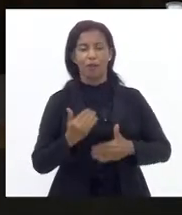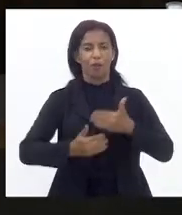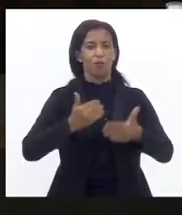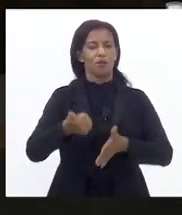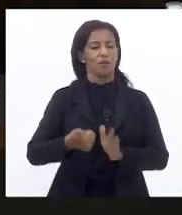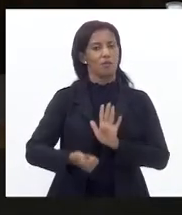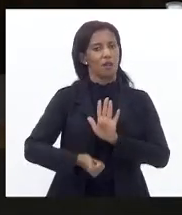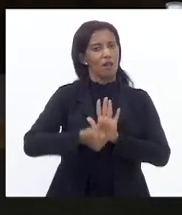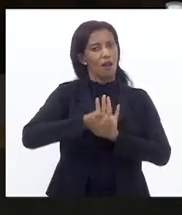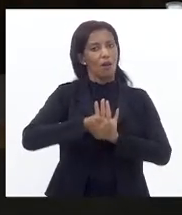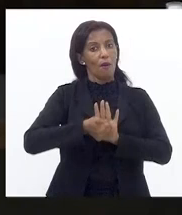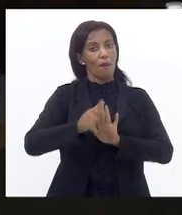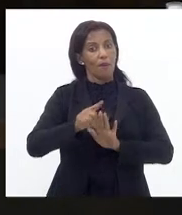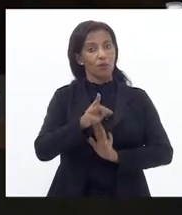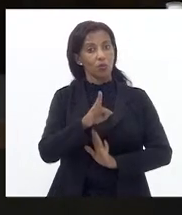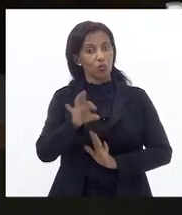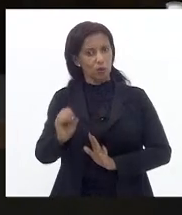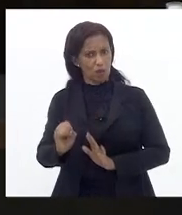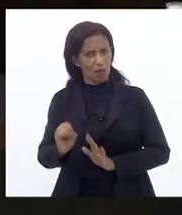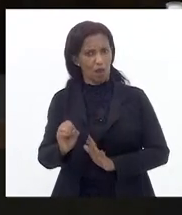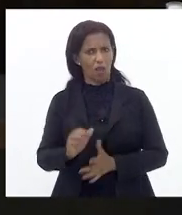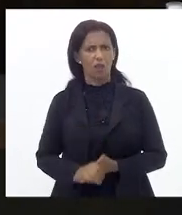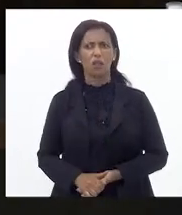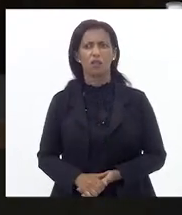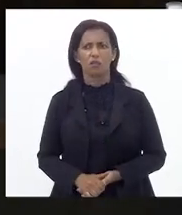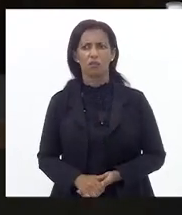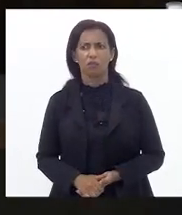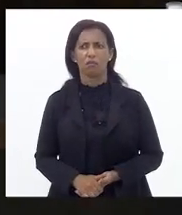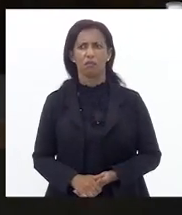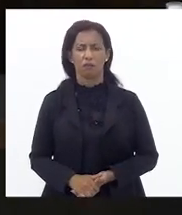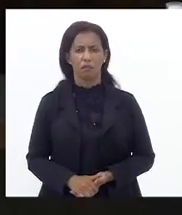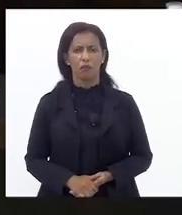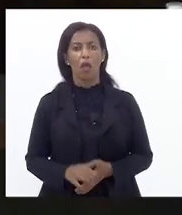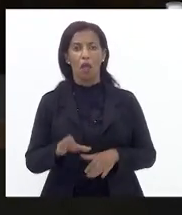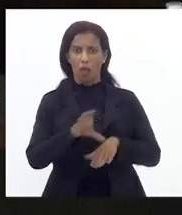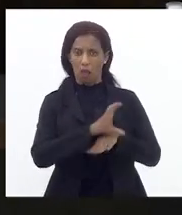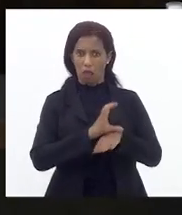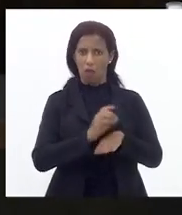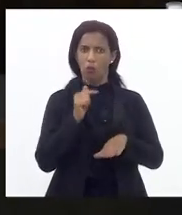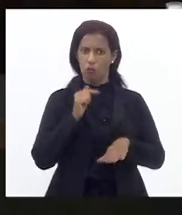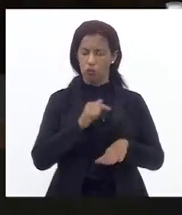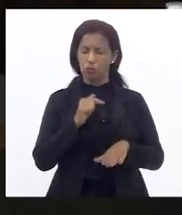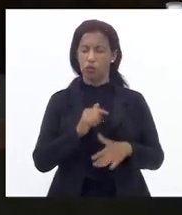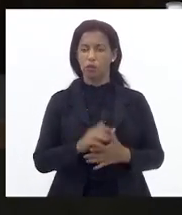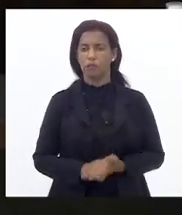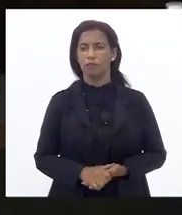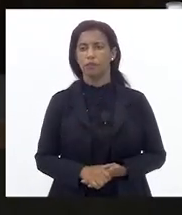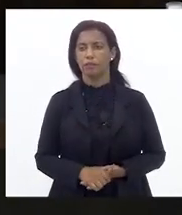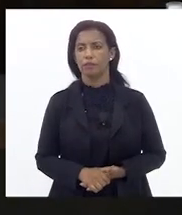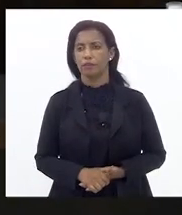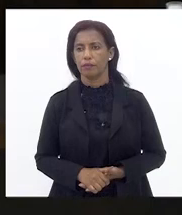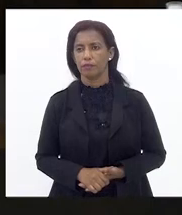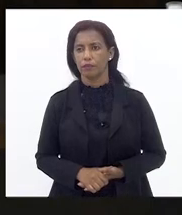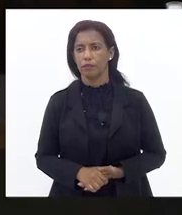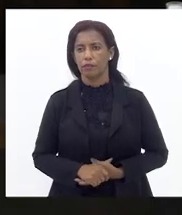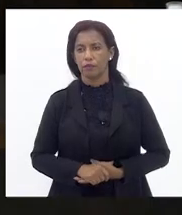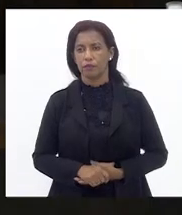legal mas o triénio é absolutamente constitucional Esse